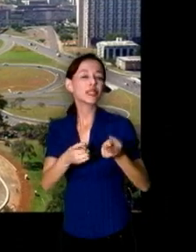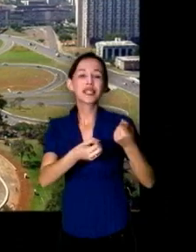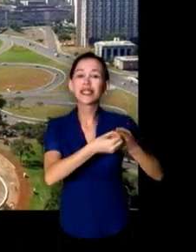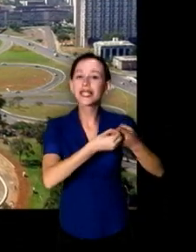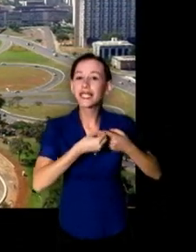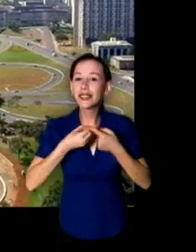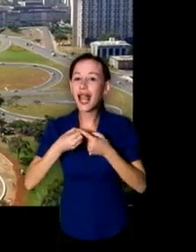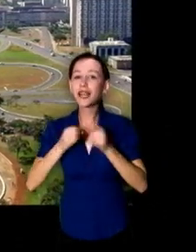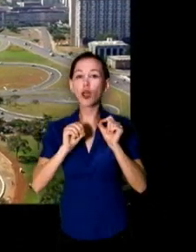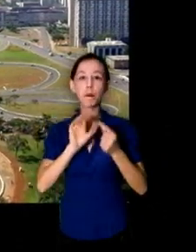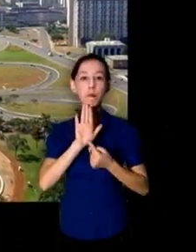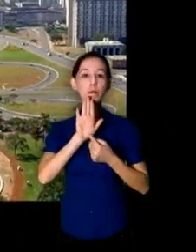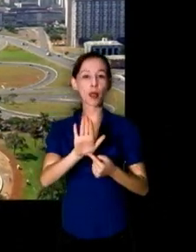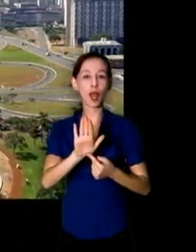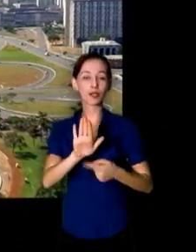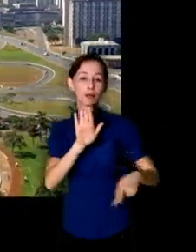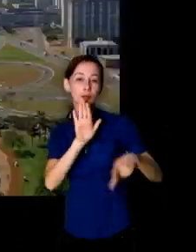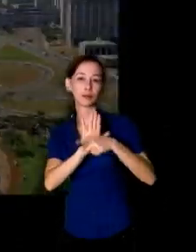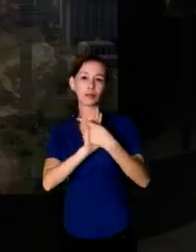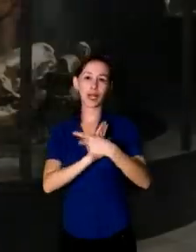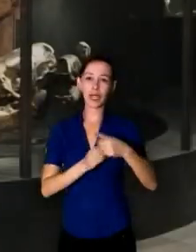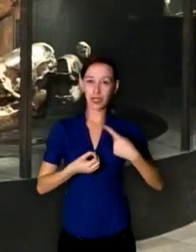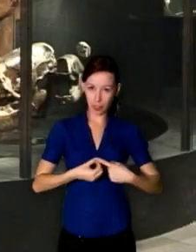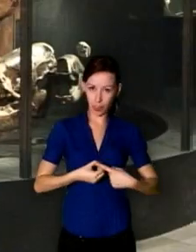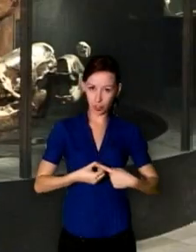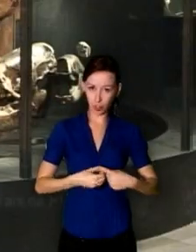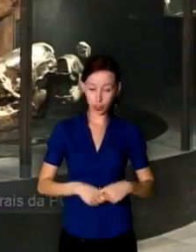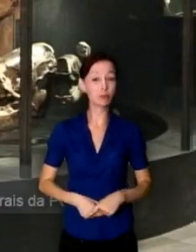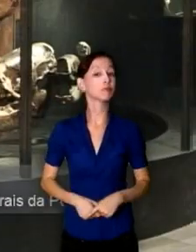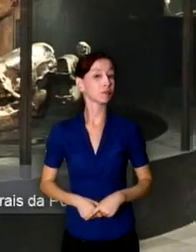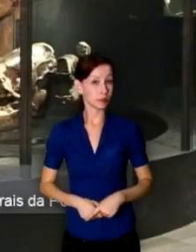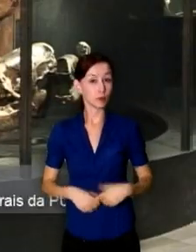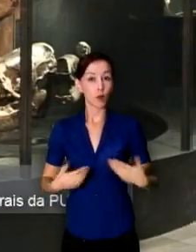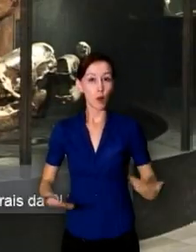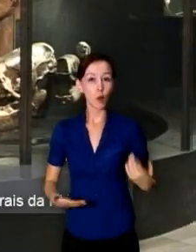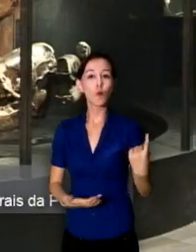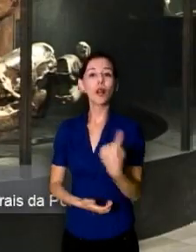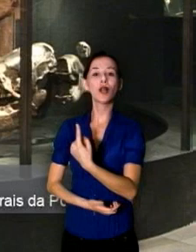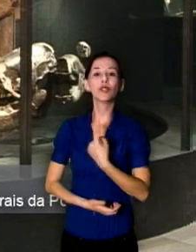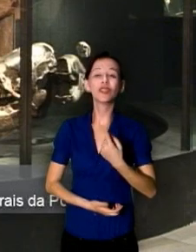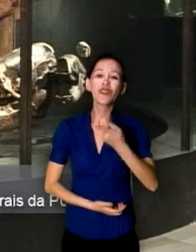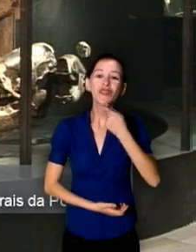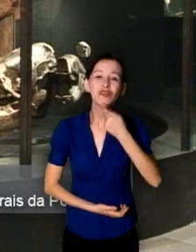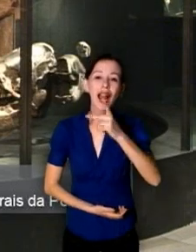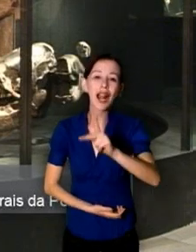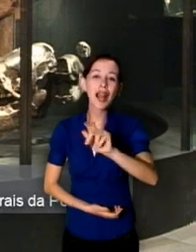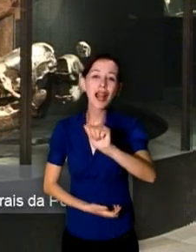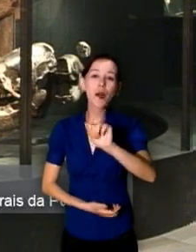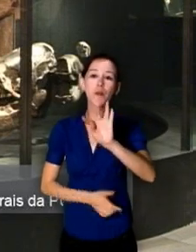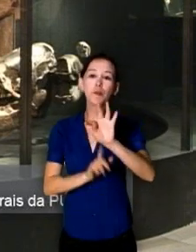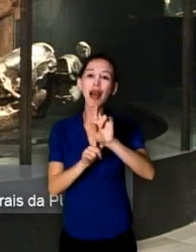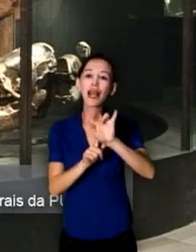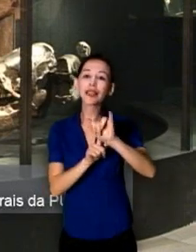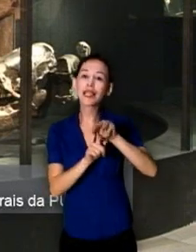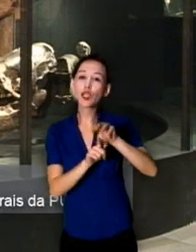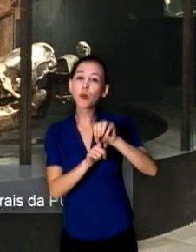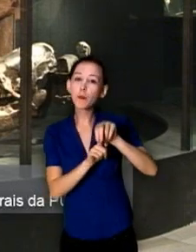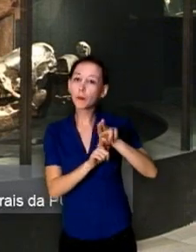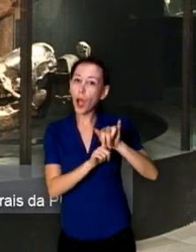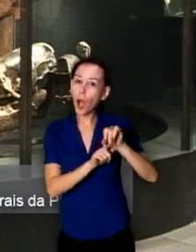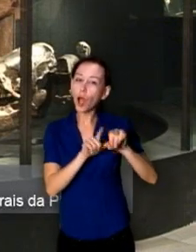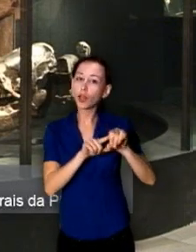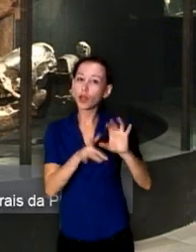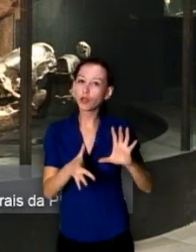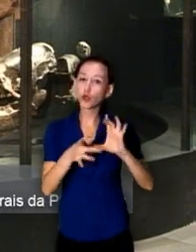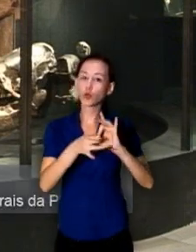aquilo que fala que aquela cidade é aquela. Quando se fala em patrimônio, você tem que sempre estar ligado a essa palavrinha,